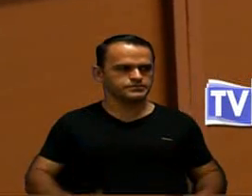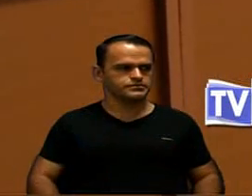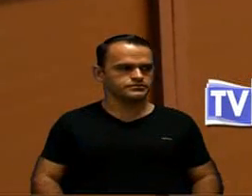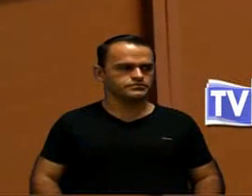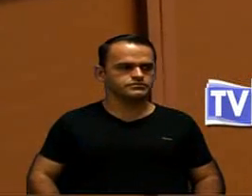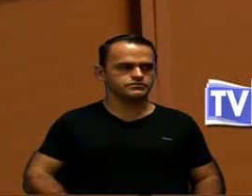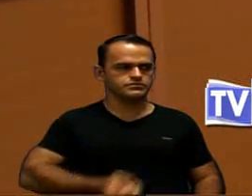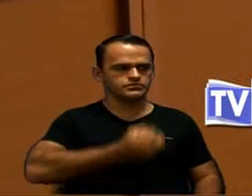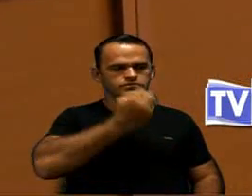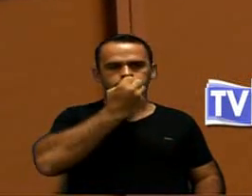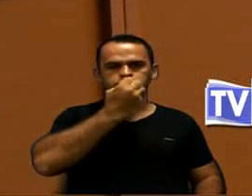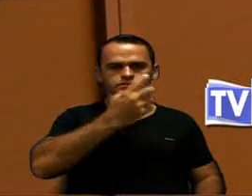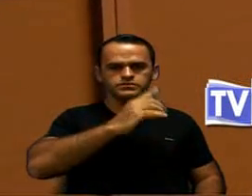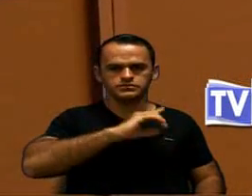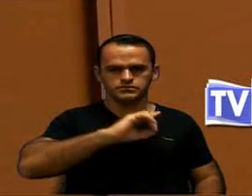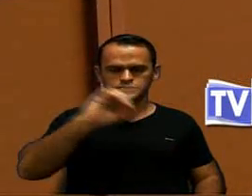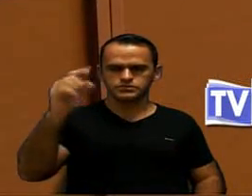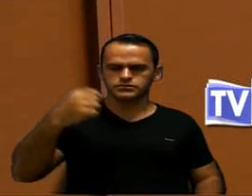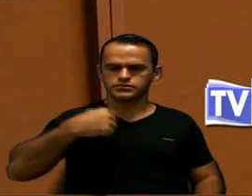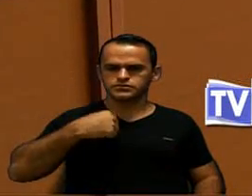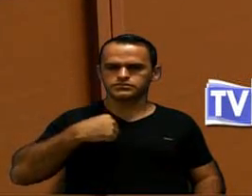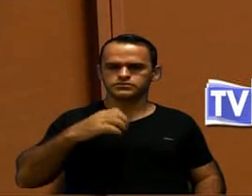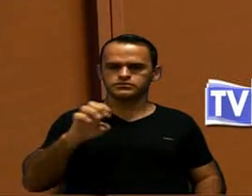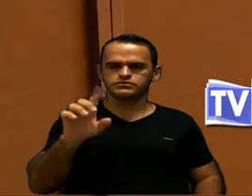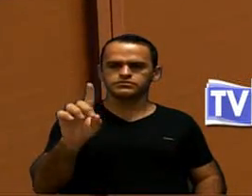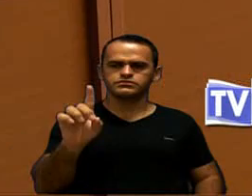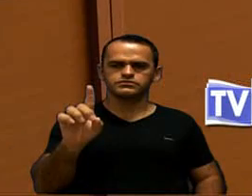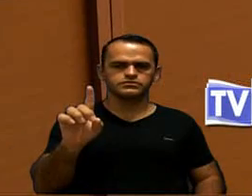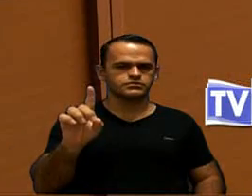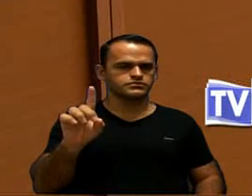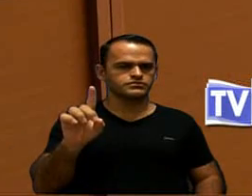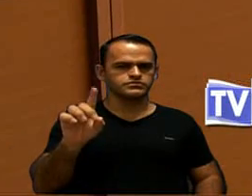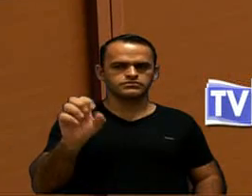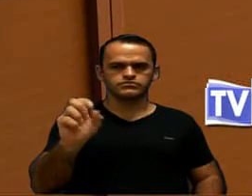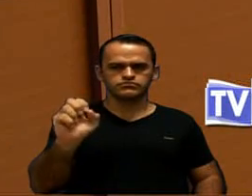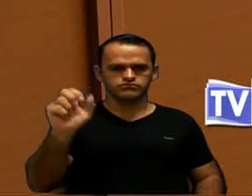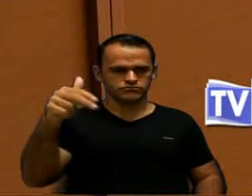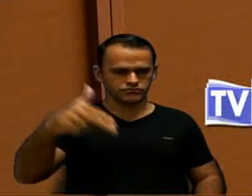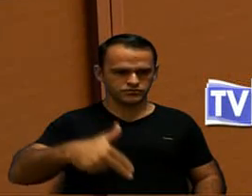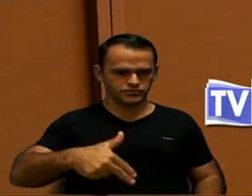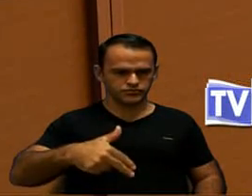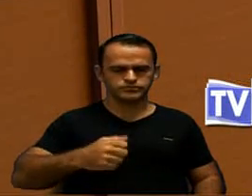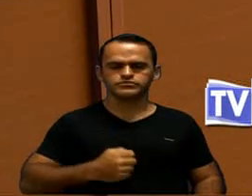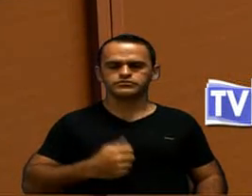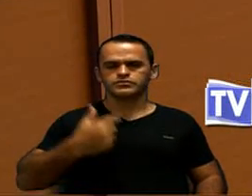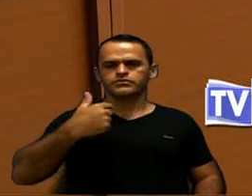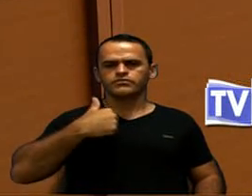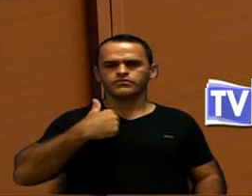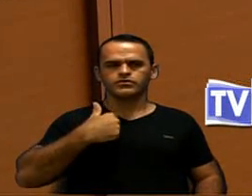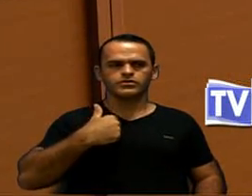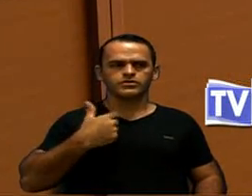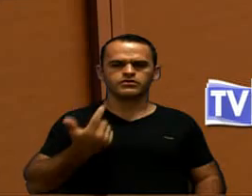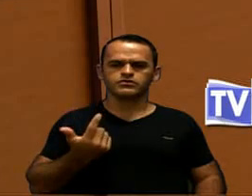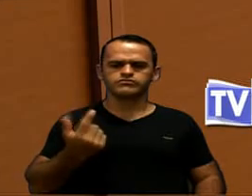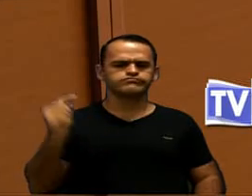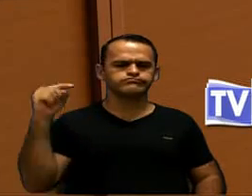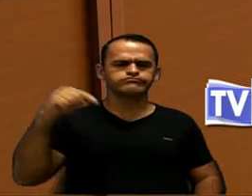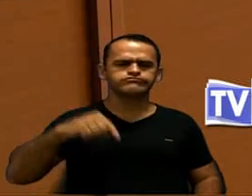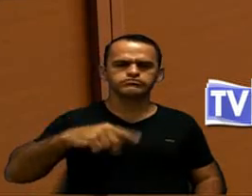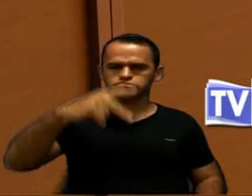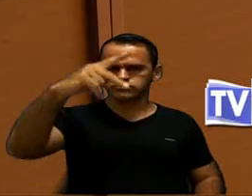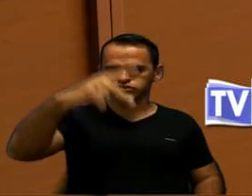Bom dia. Eu me chamo Edson César. Hoje estou como presidente da